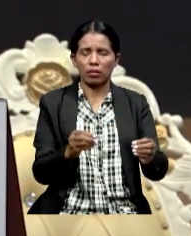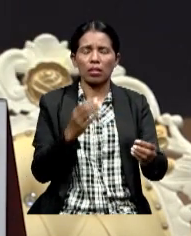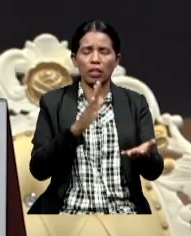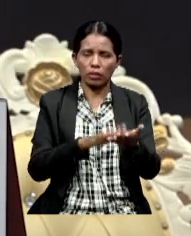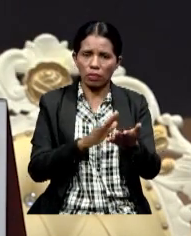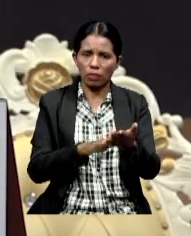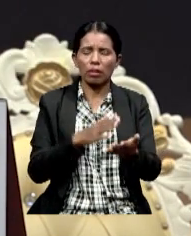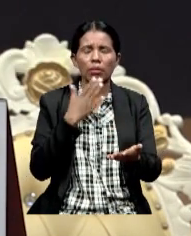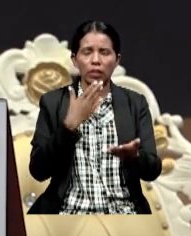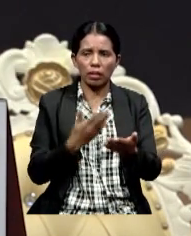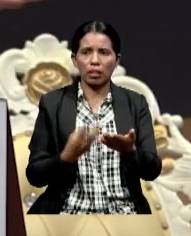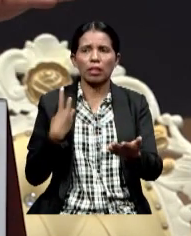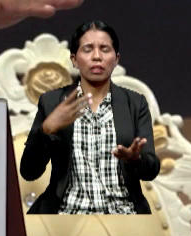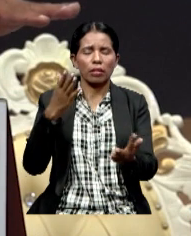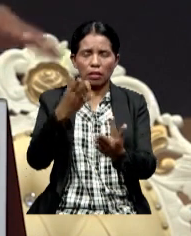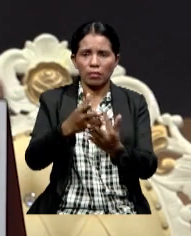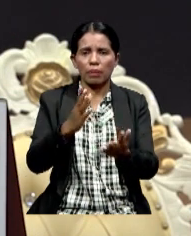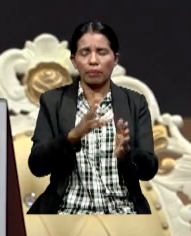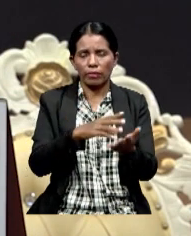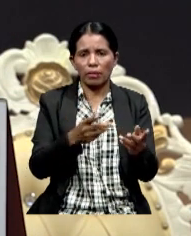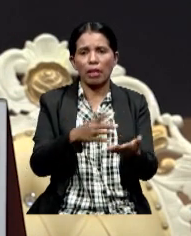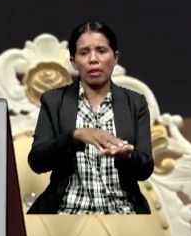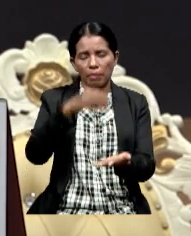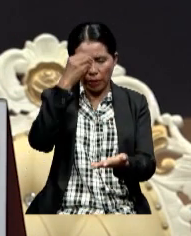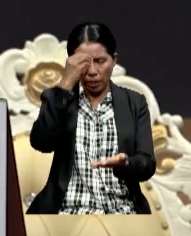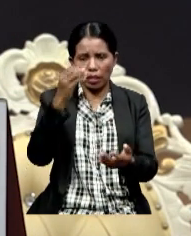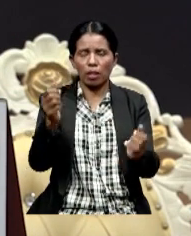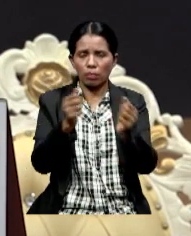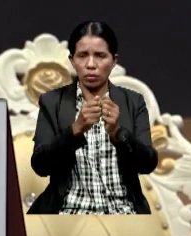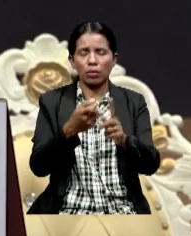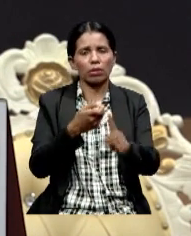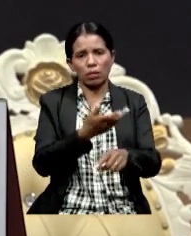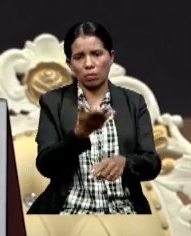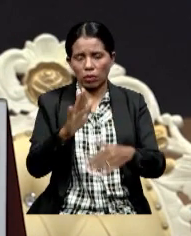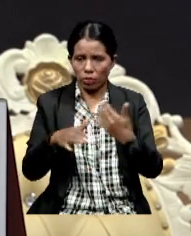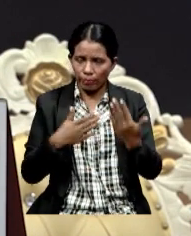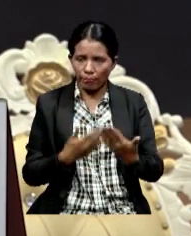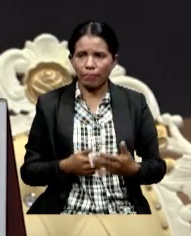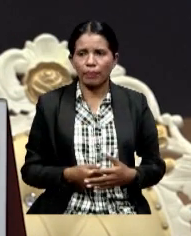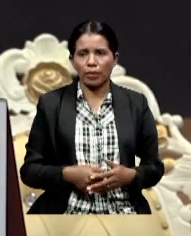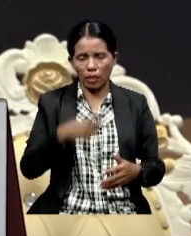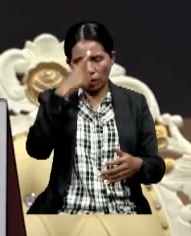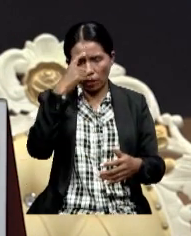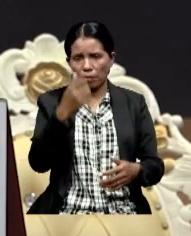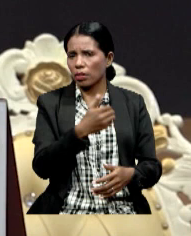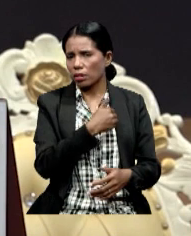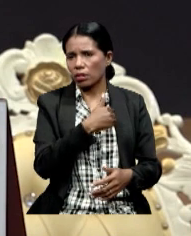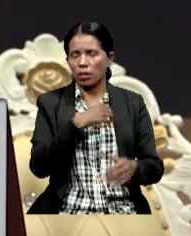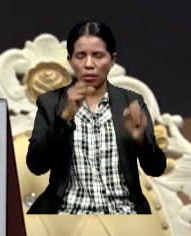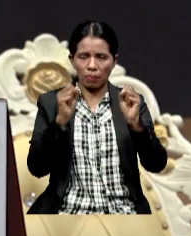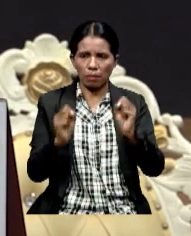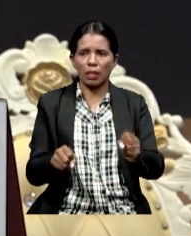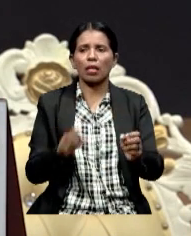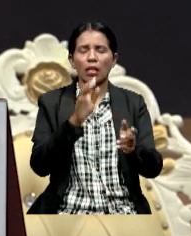da meia área, a aprendizagem minha, o ser conhecida. Também a cidade bela era